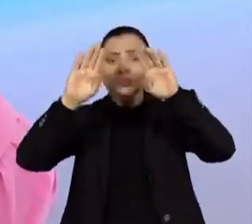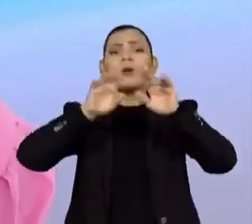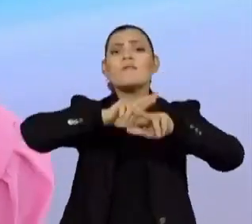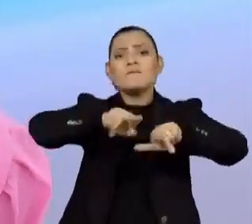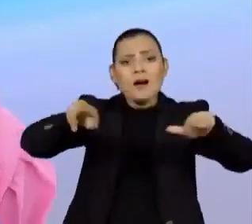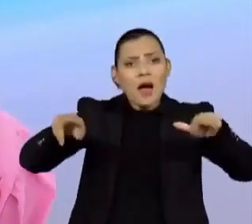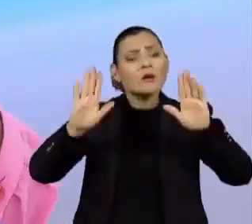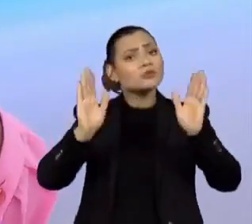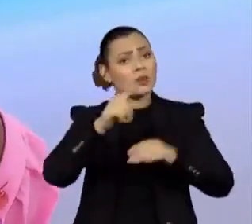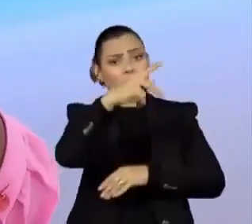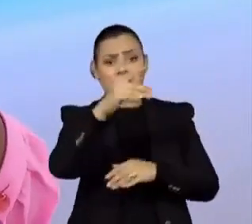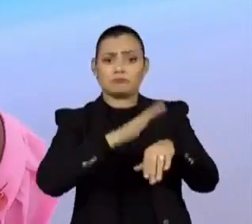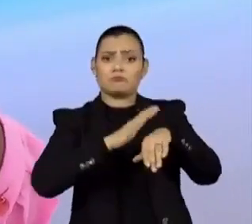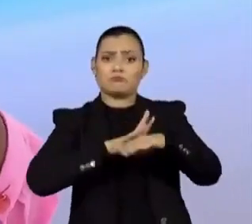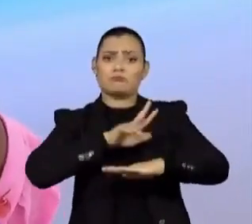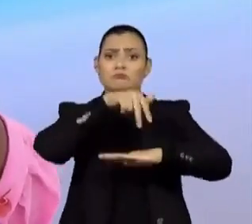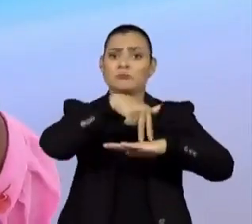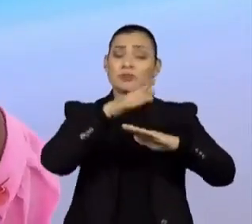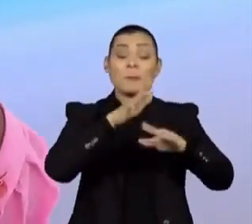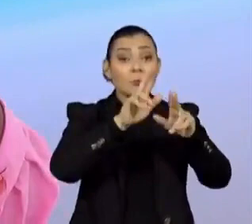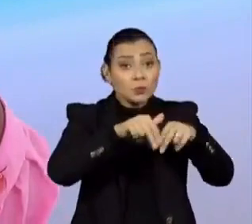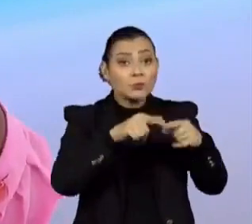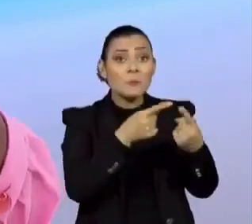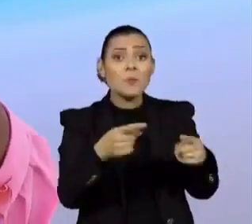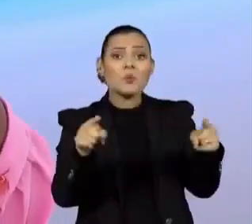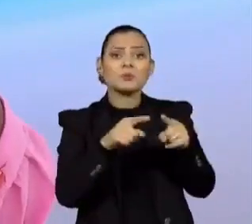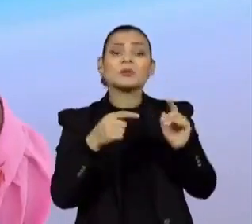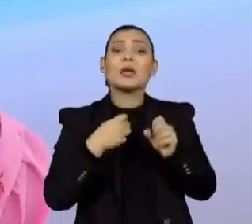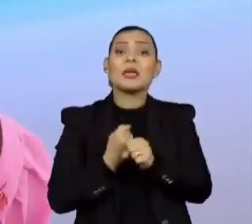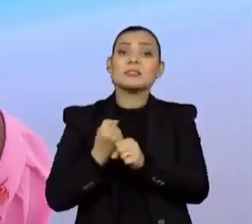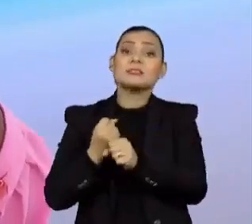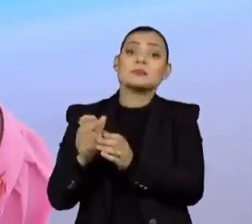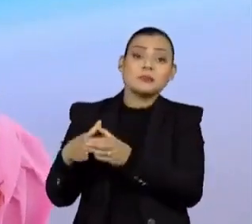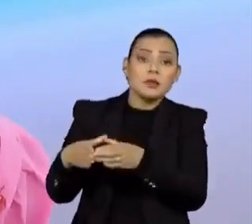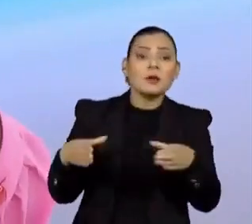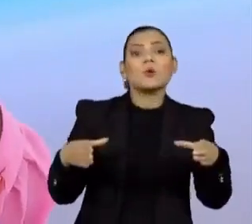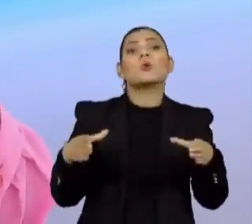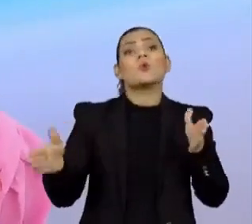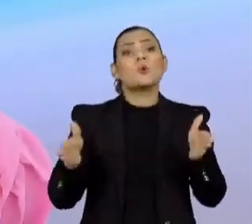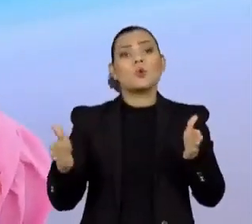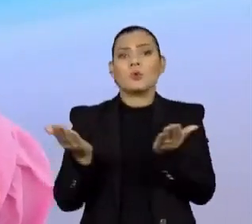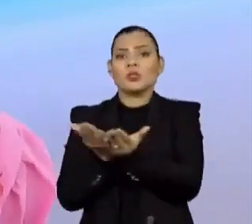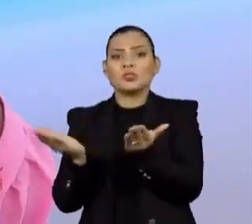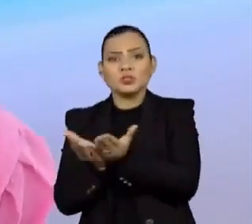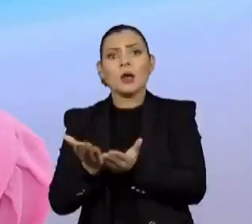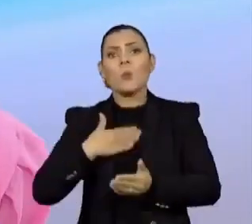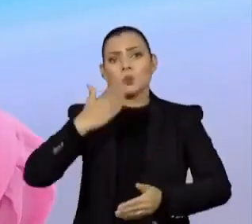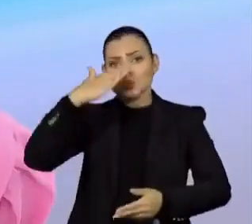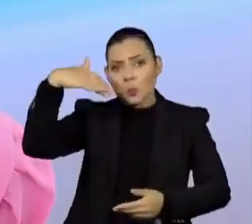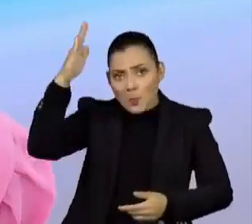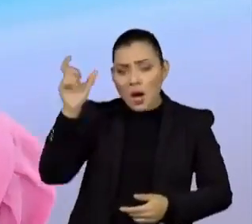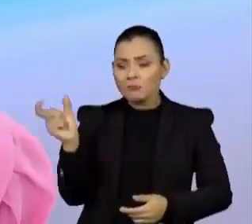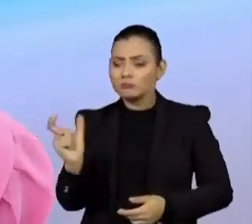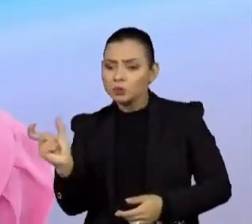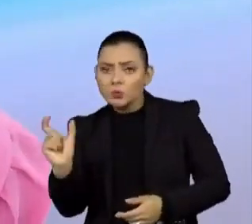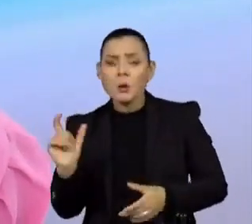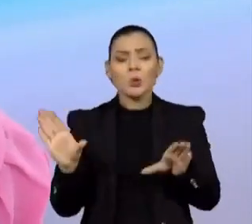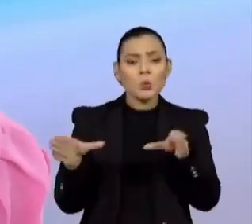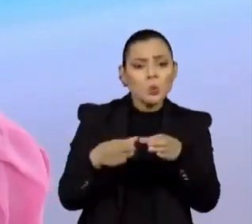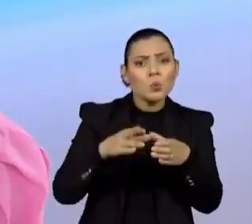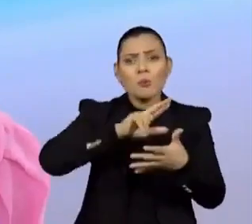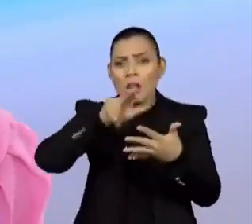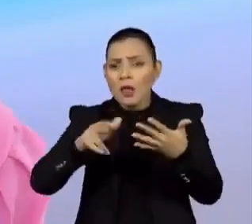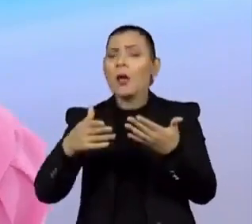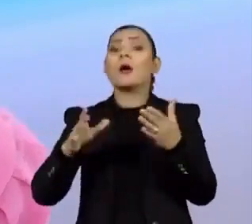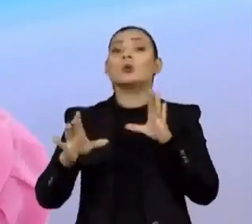Caboclos, e essa mensagem, nessa música, diz que messiânicos, muçulmanos, cristãos e kardecistas, juntos com os fiéis